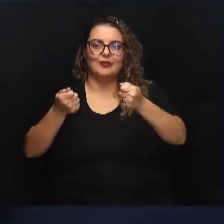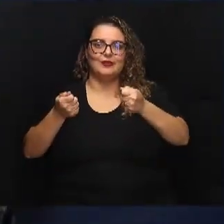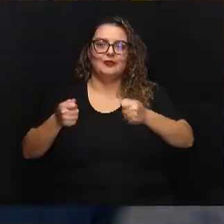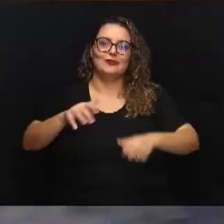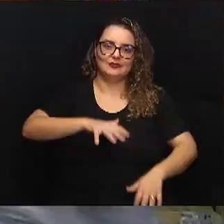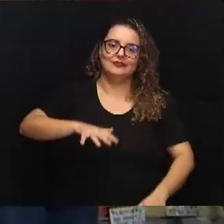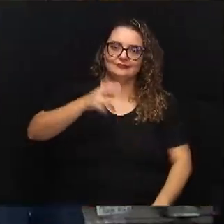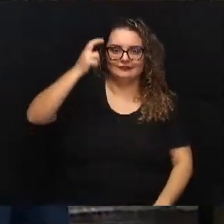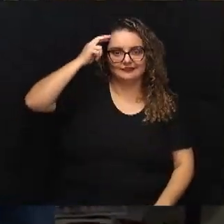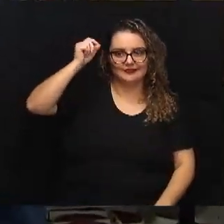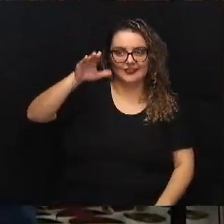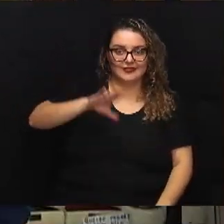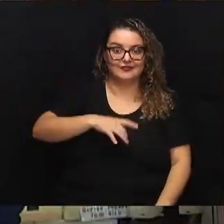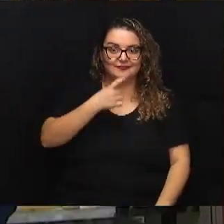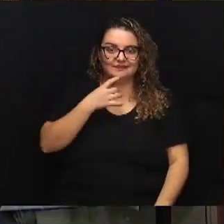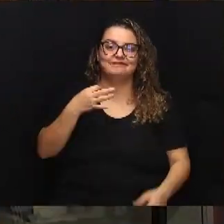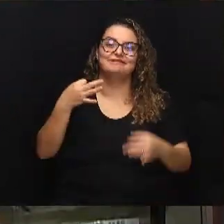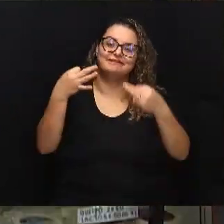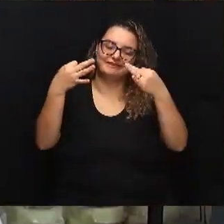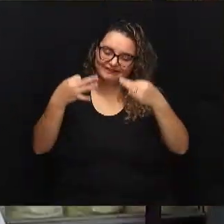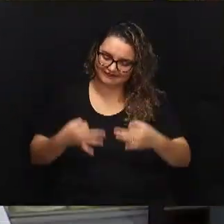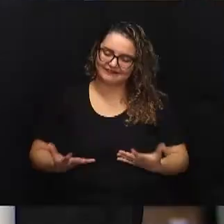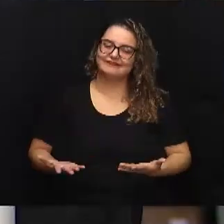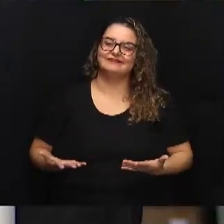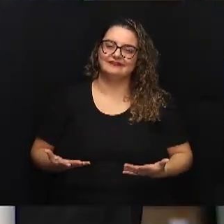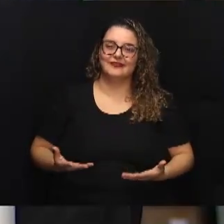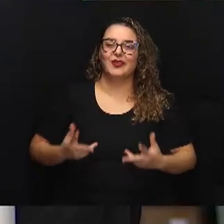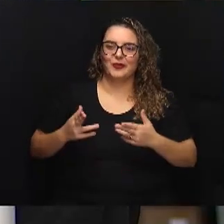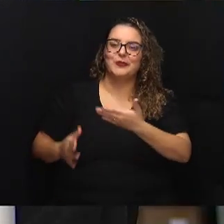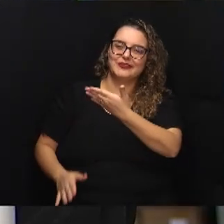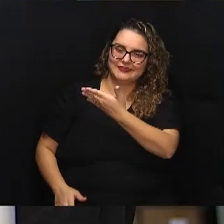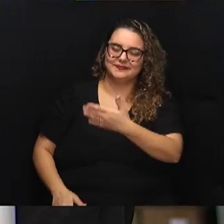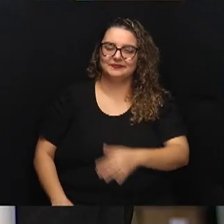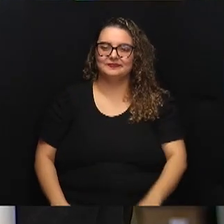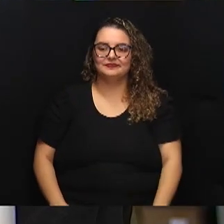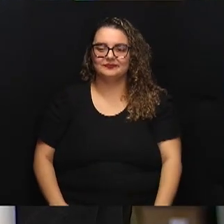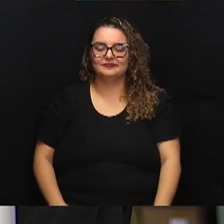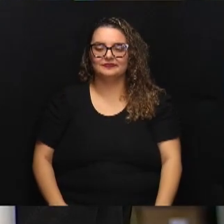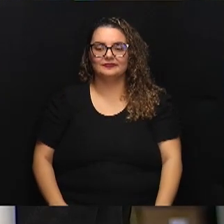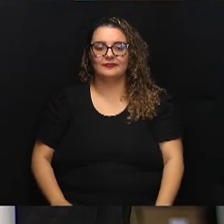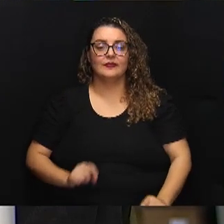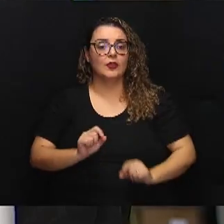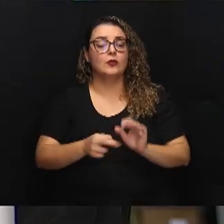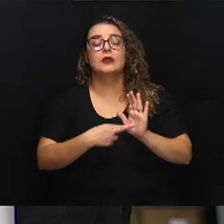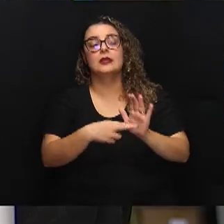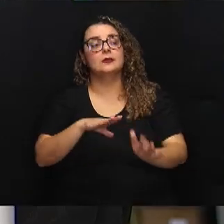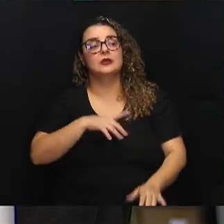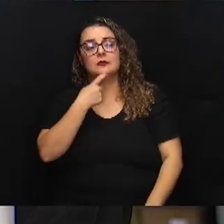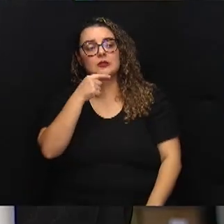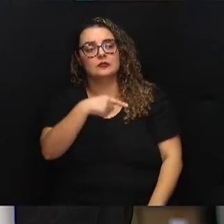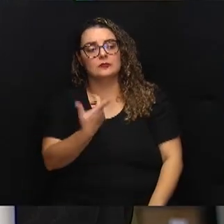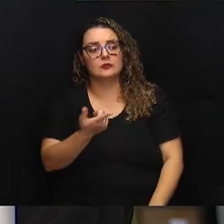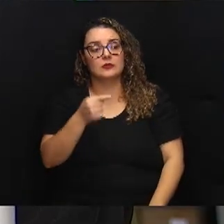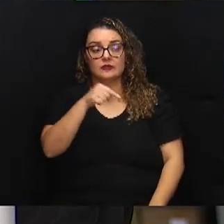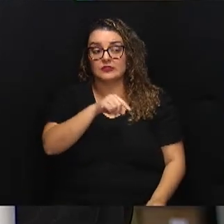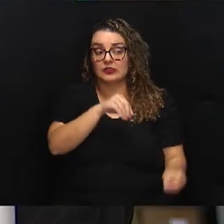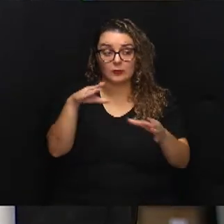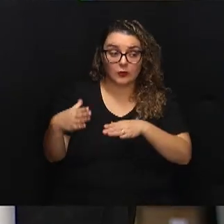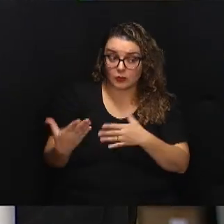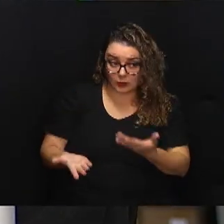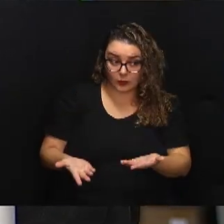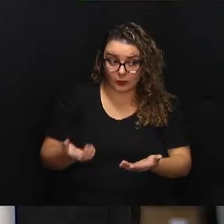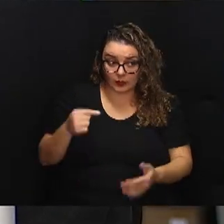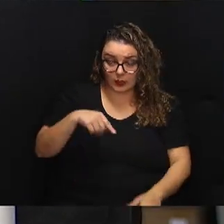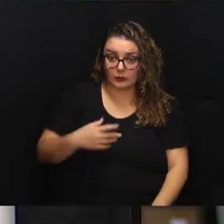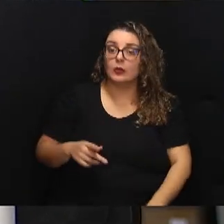da cidade. É justamente o caso dele. O que representa Campinas para você que veio de fora?